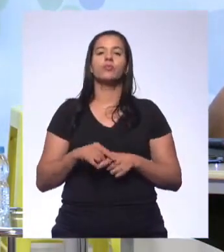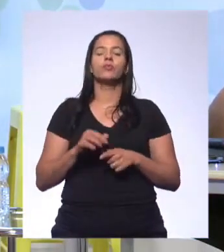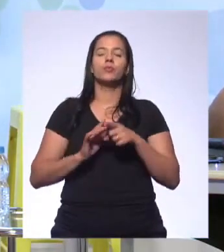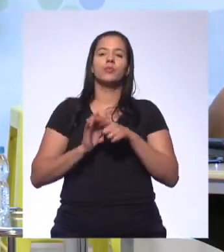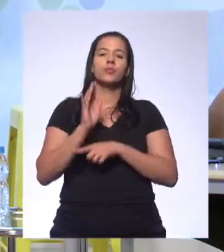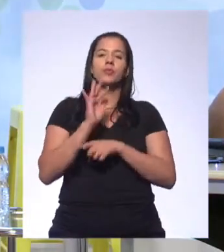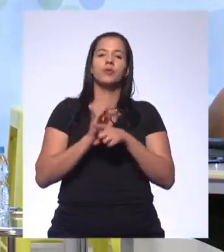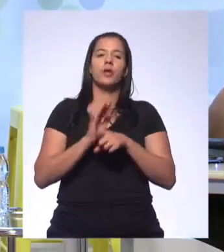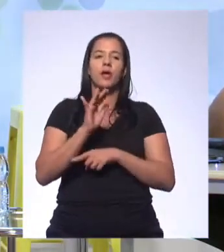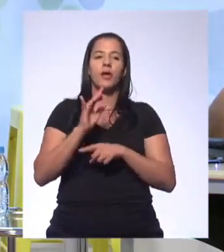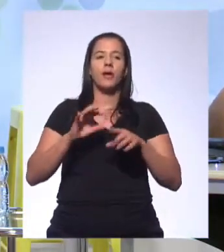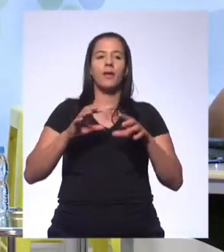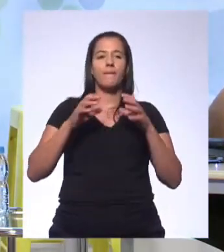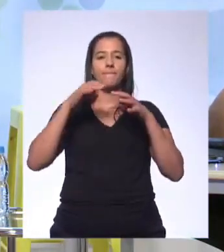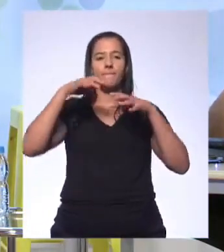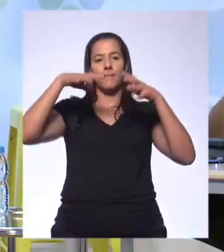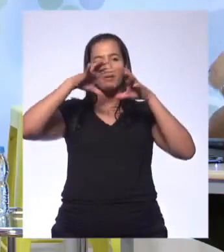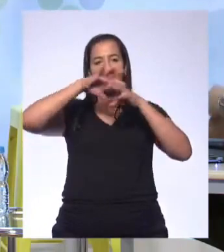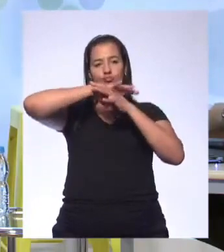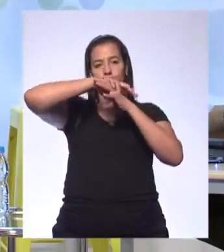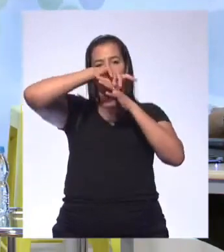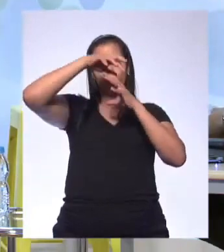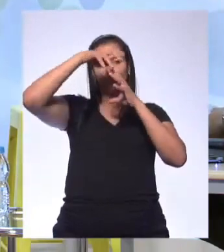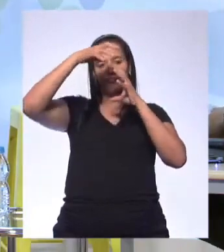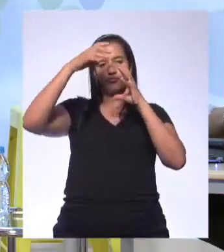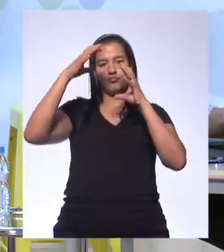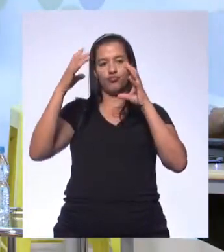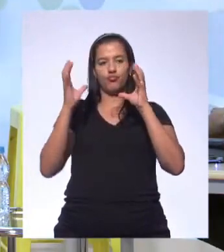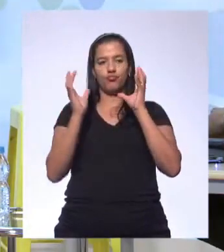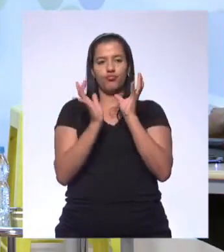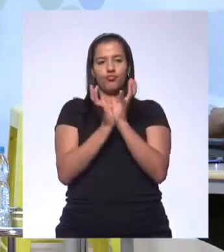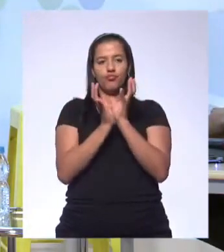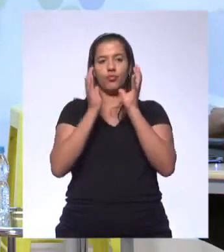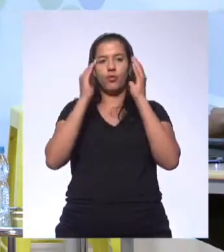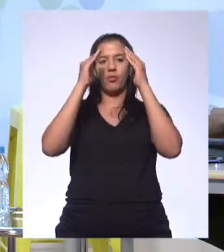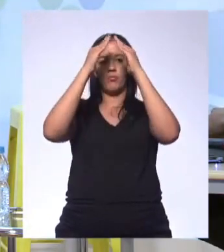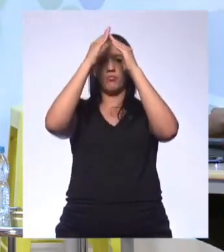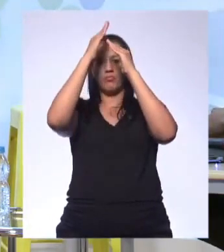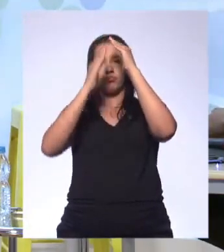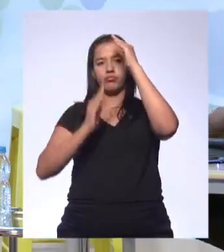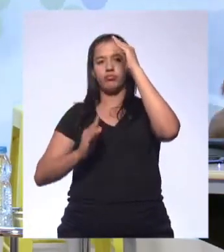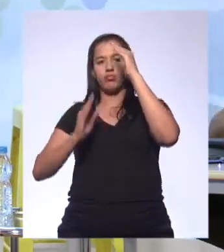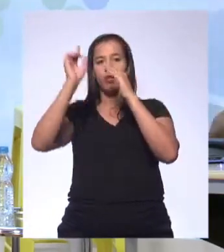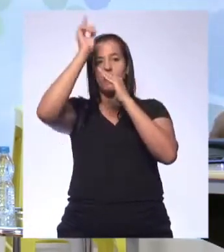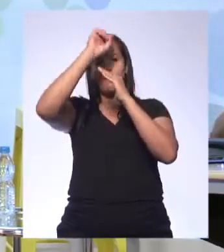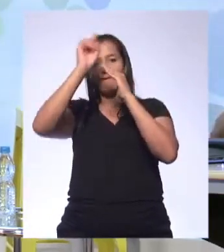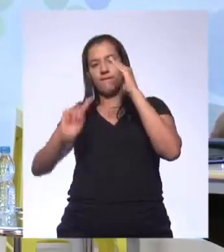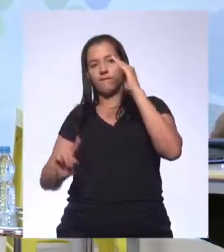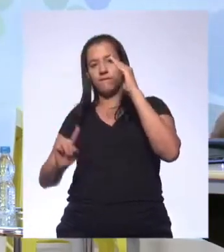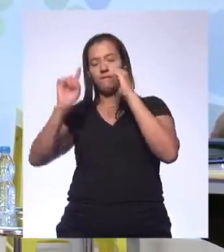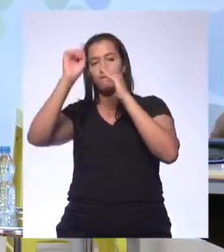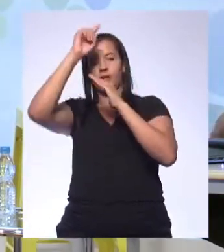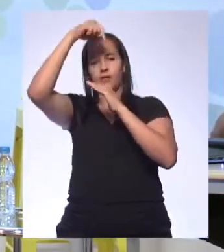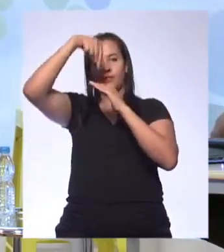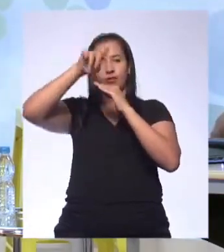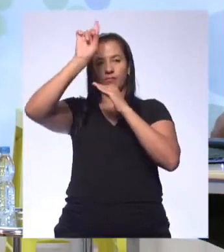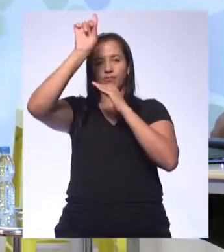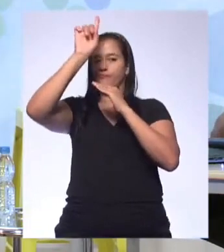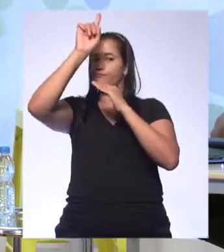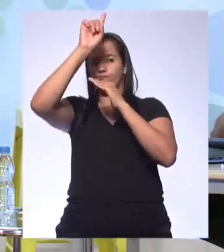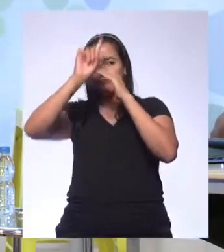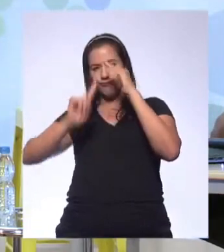vem abrindo um buraco na camada de ozônio, como é chamado, e por conta disso os raios infravermelhos, eles chegam com